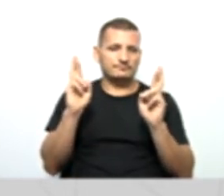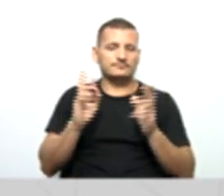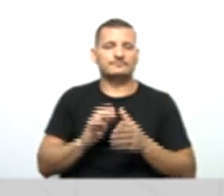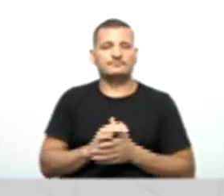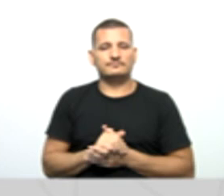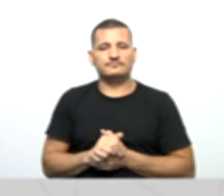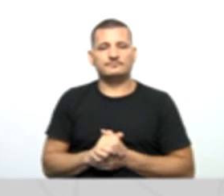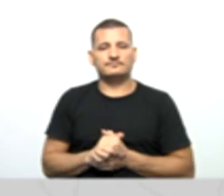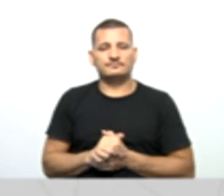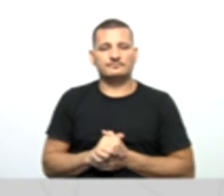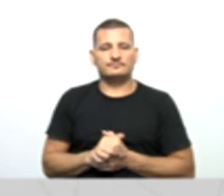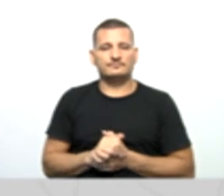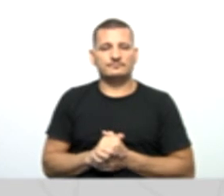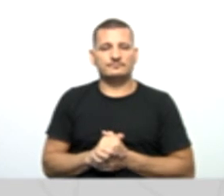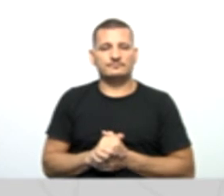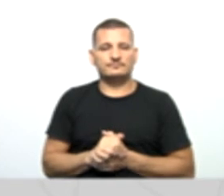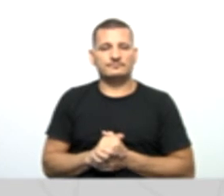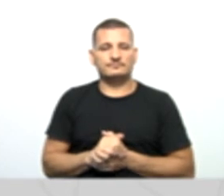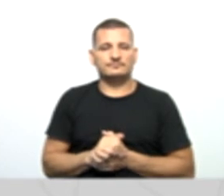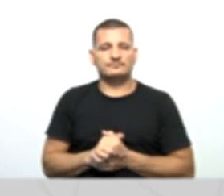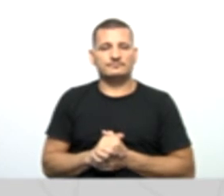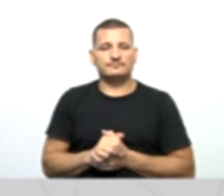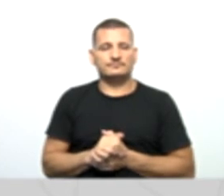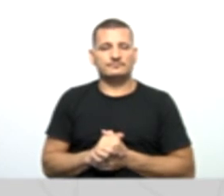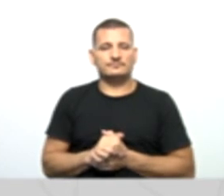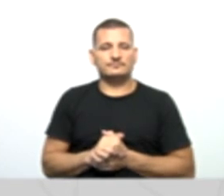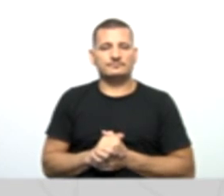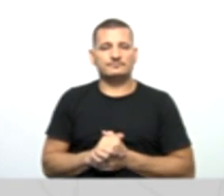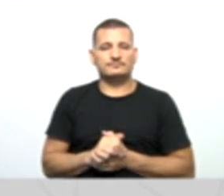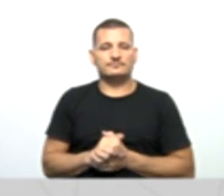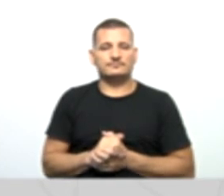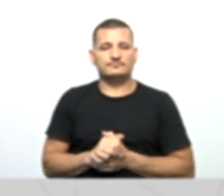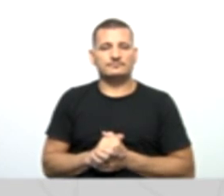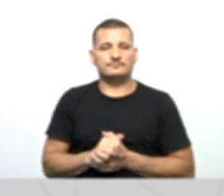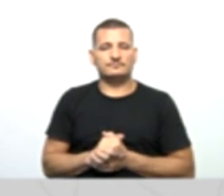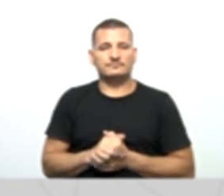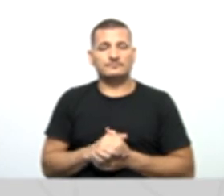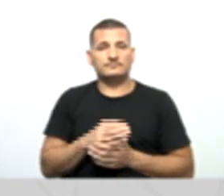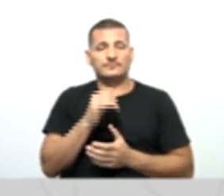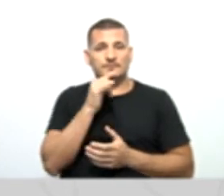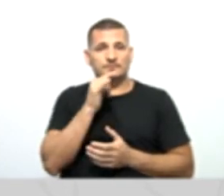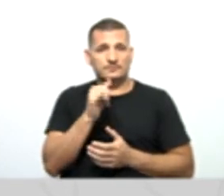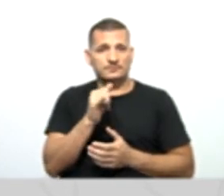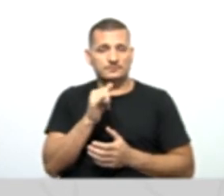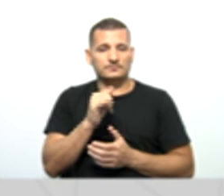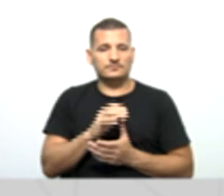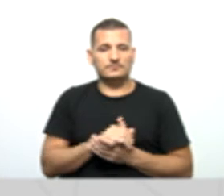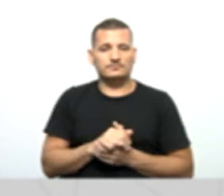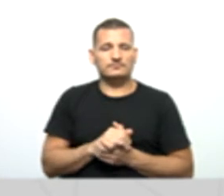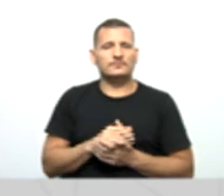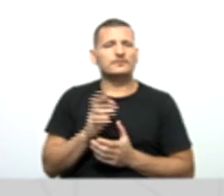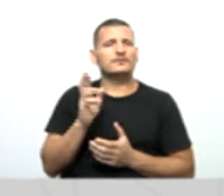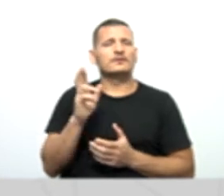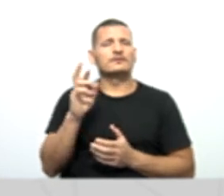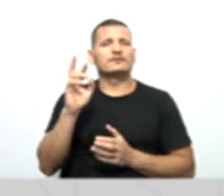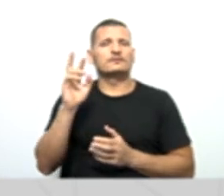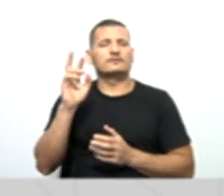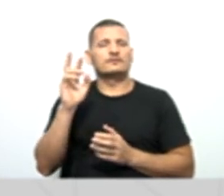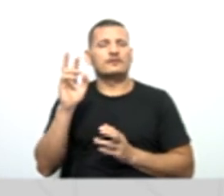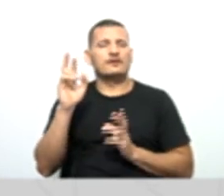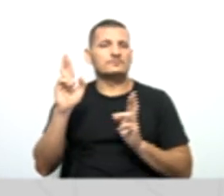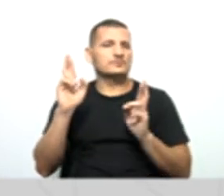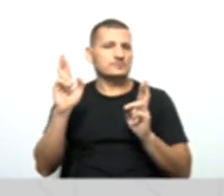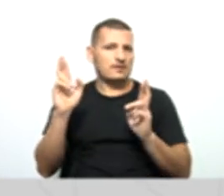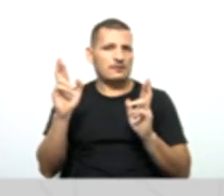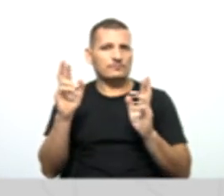seja, aquela questão lá dos erros comuns que a gente tem, né? Se você deixar sem a identificação do responsável, pode ser